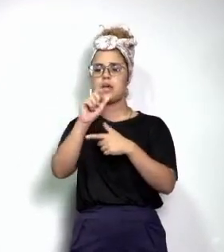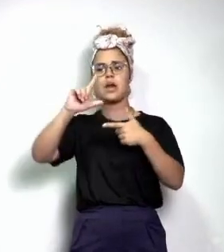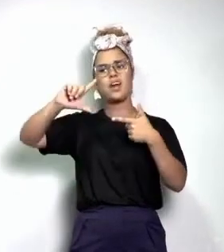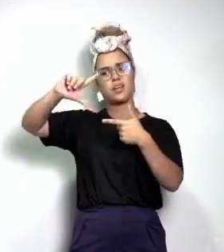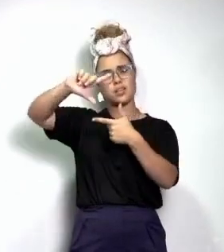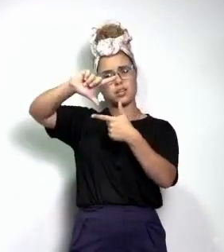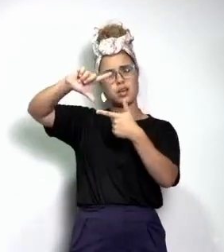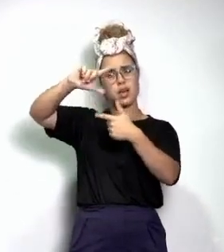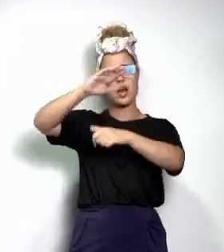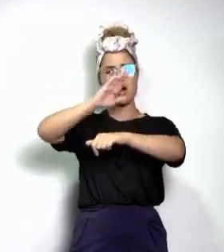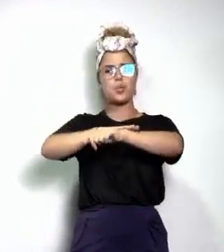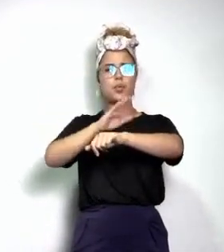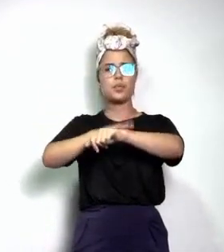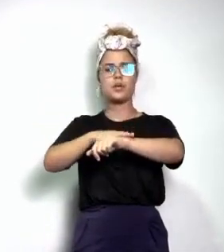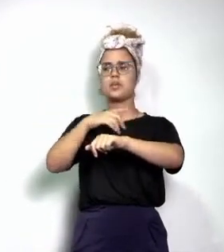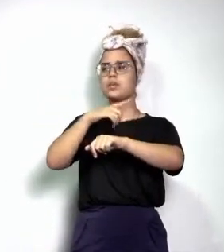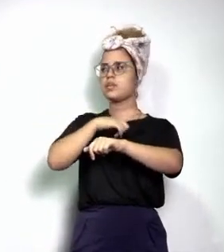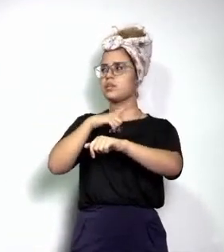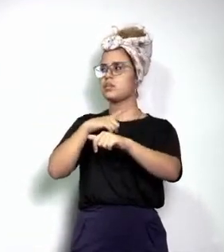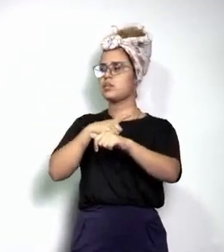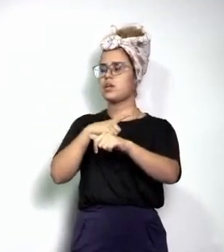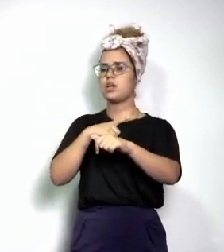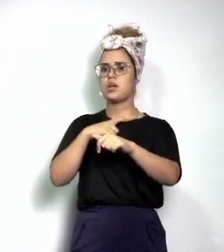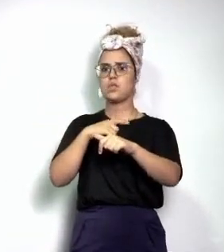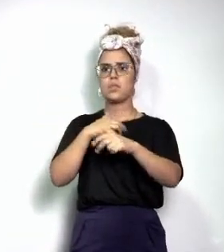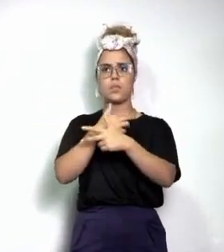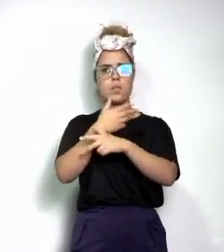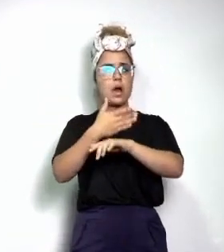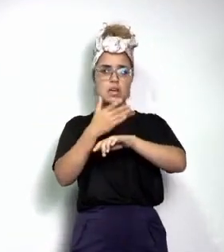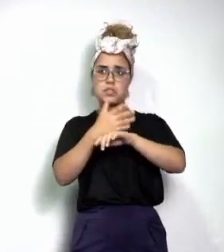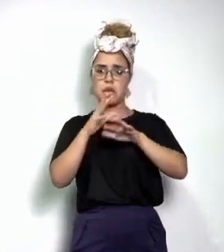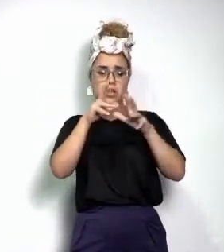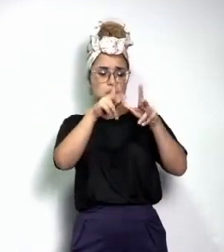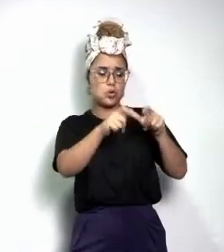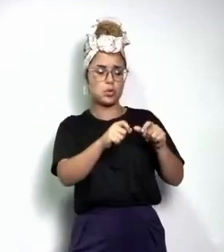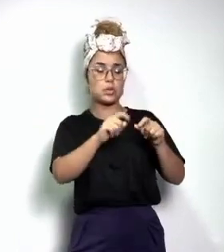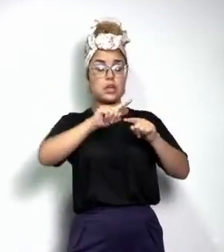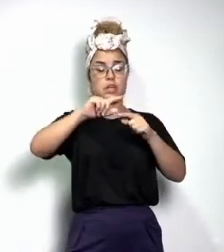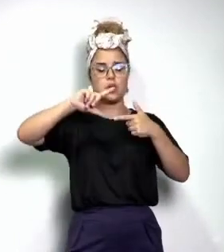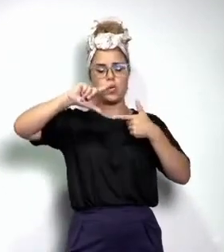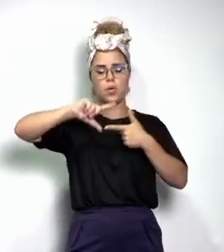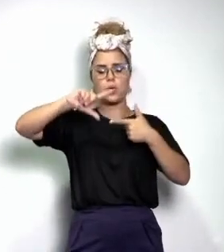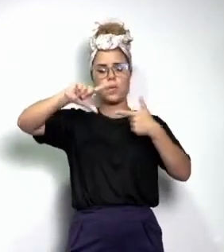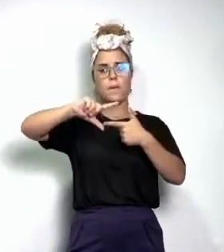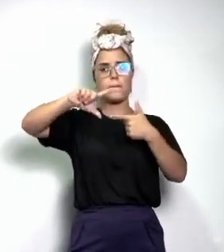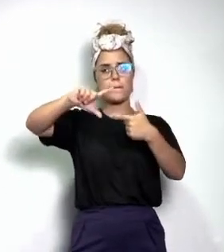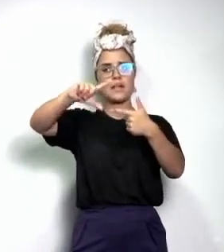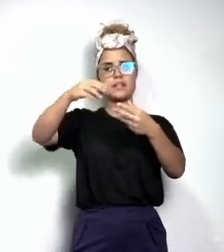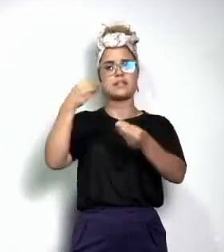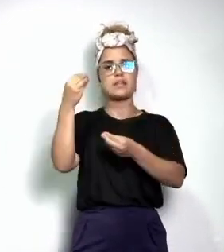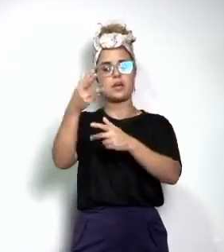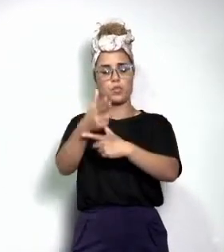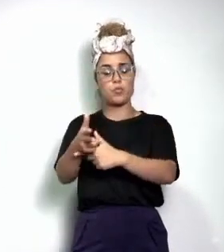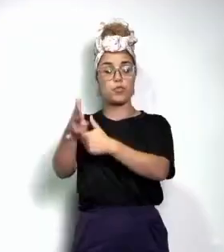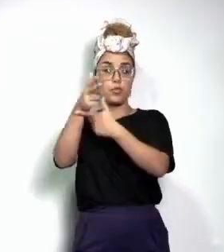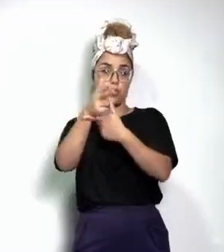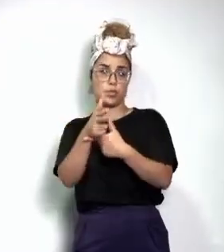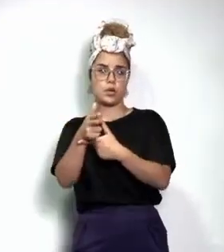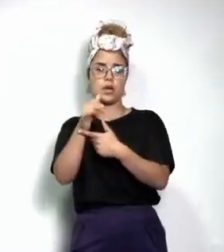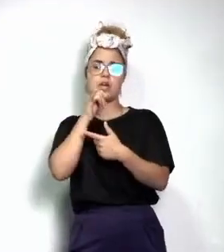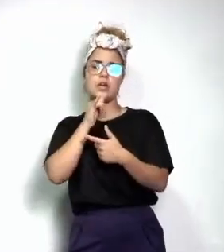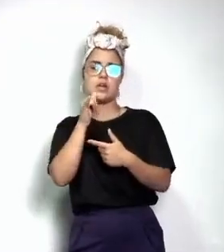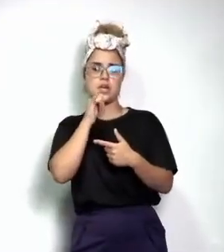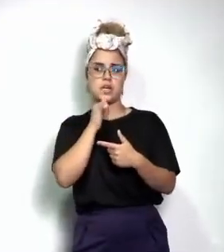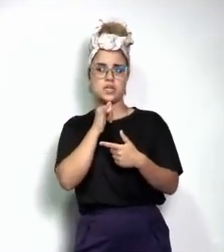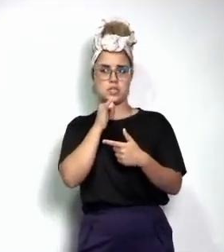um momento onde vai ter uma ação completa e o plano é a forma como a gente vai filmar aquela ação. Então, uma cena pode